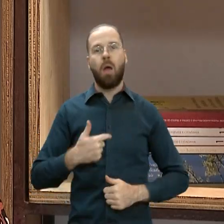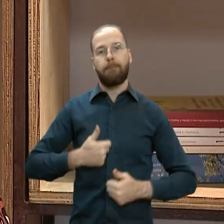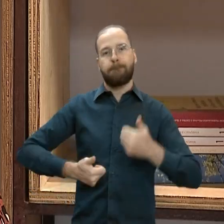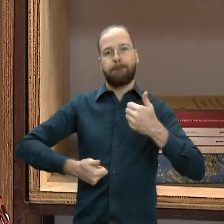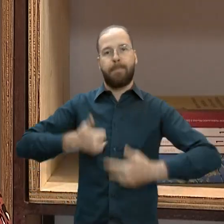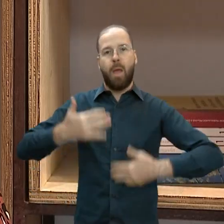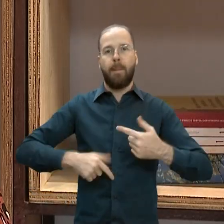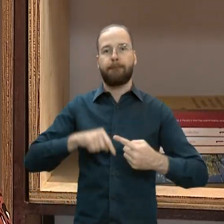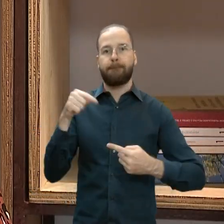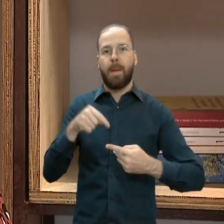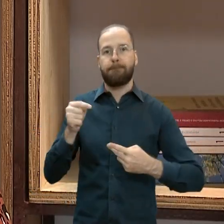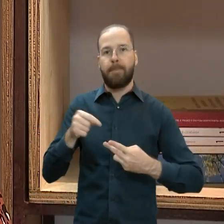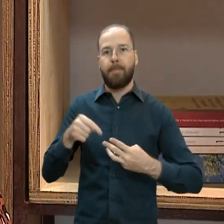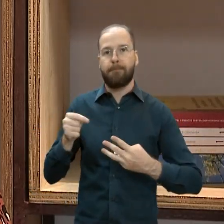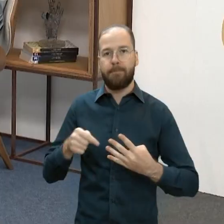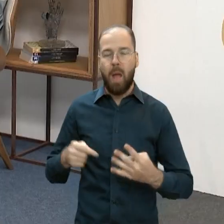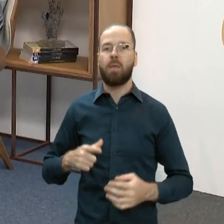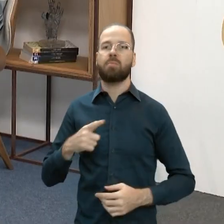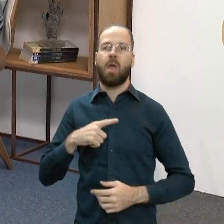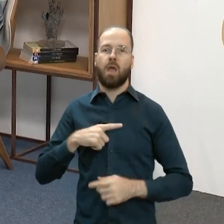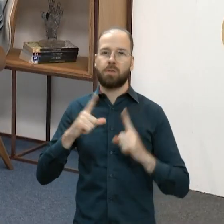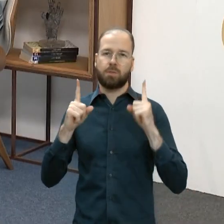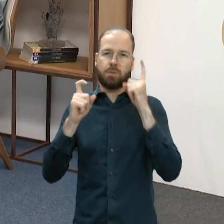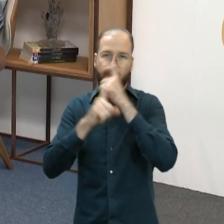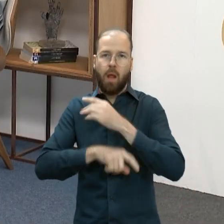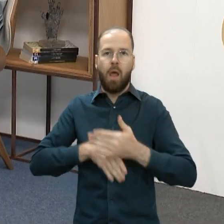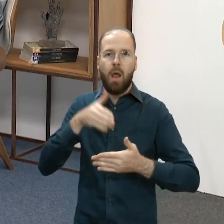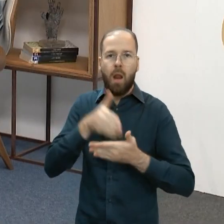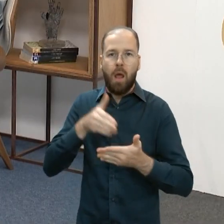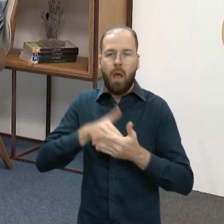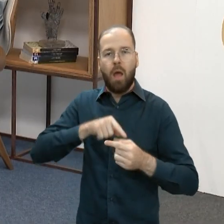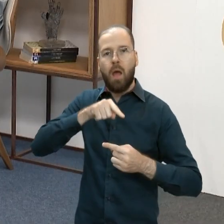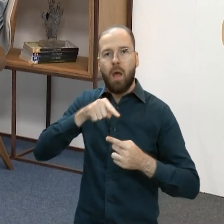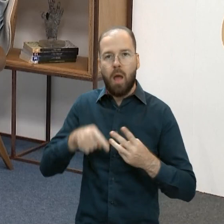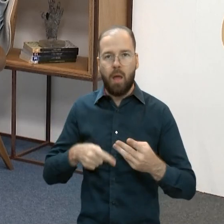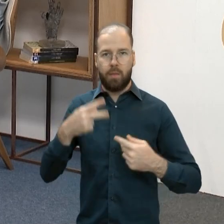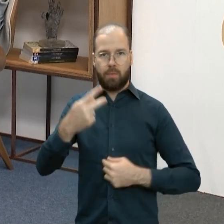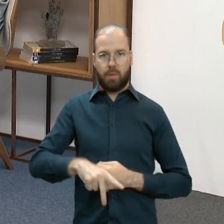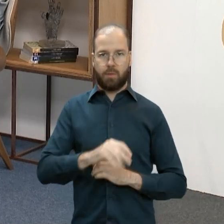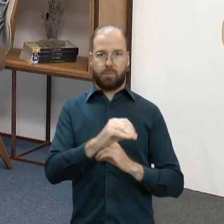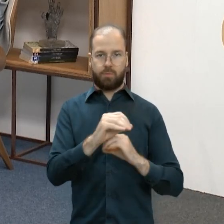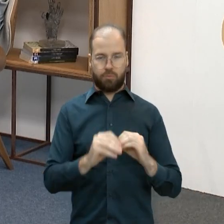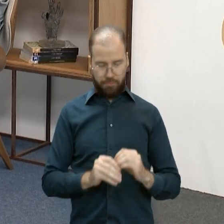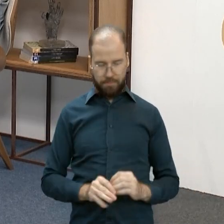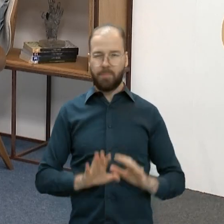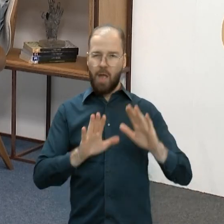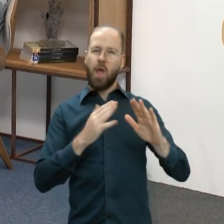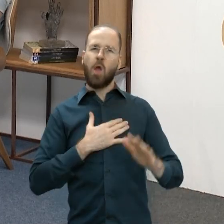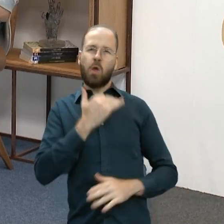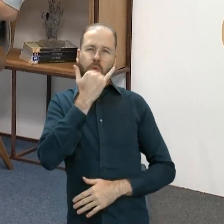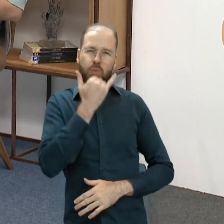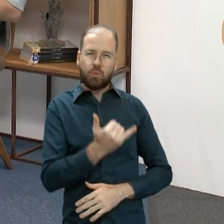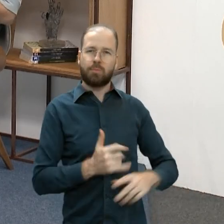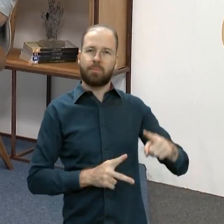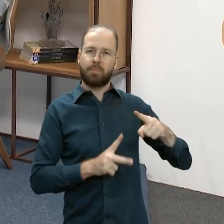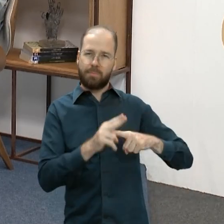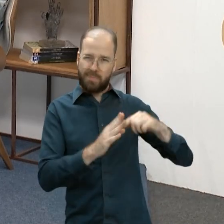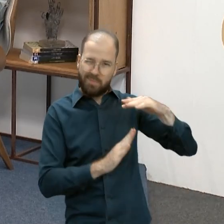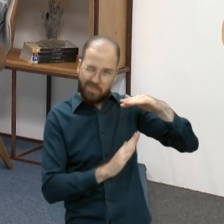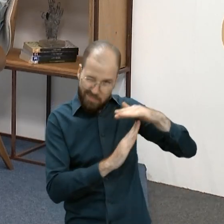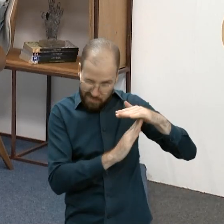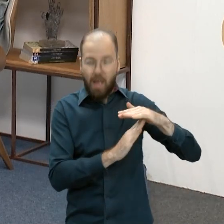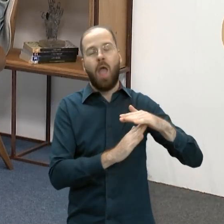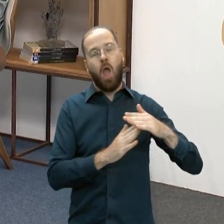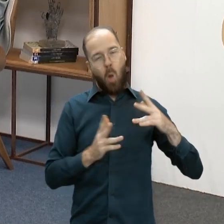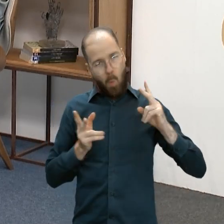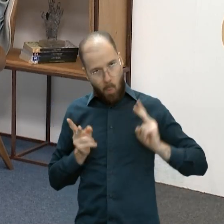Ana Cláudia, só um minutinho. Nós vamos continuar com você, inclusive, no próximo bloco. Então, toda essa novidade, todos esses serviços, na